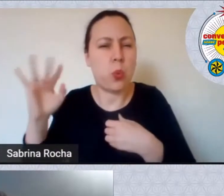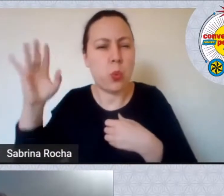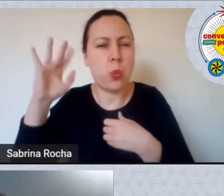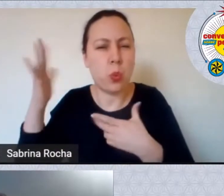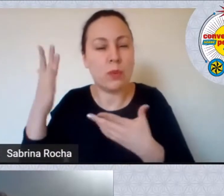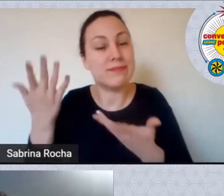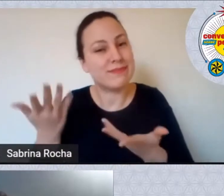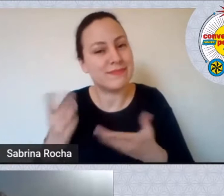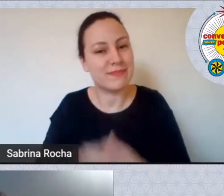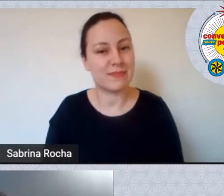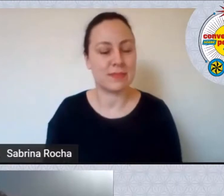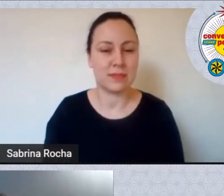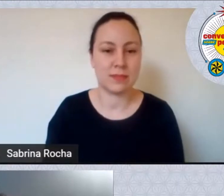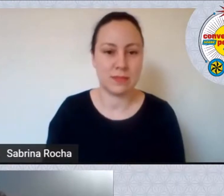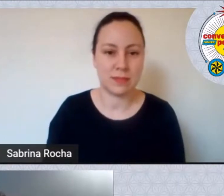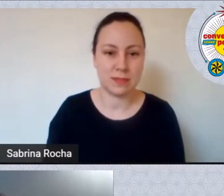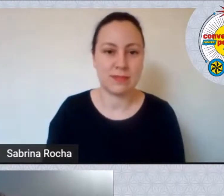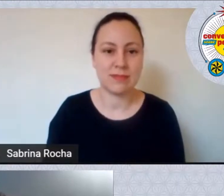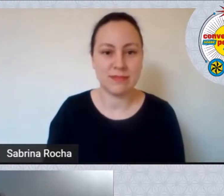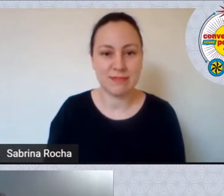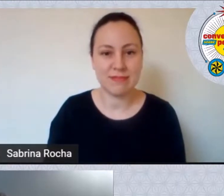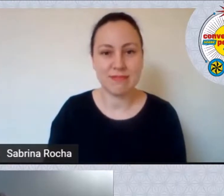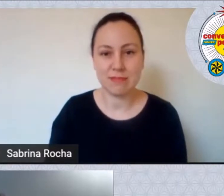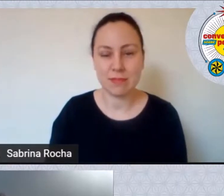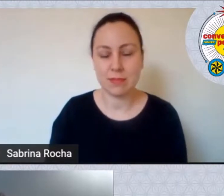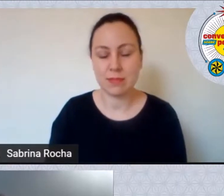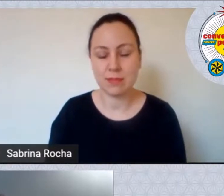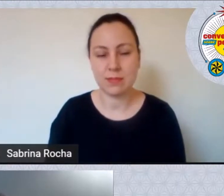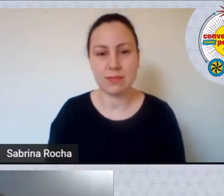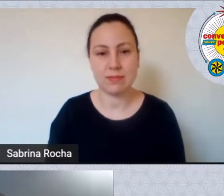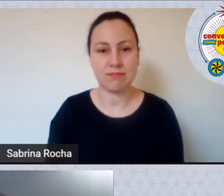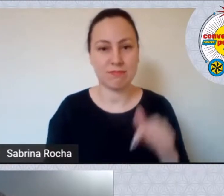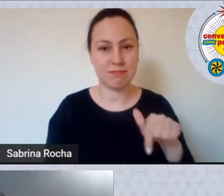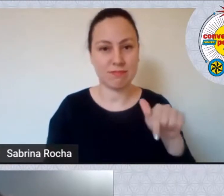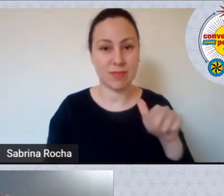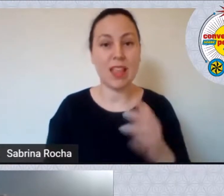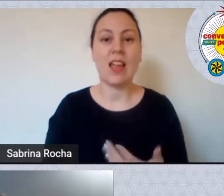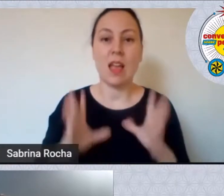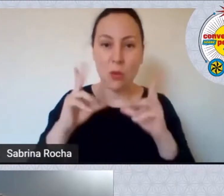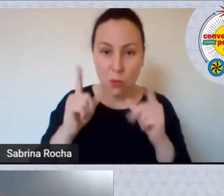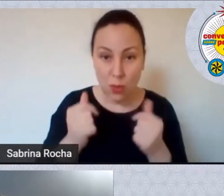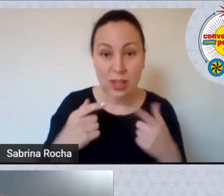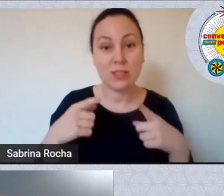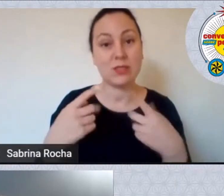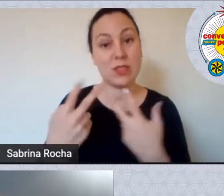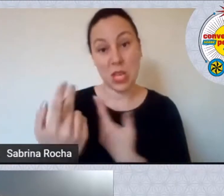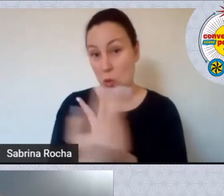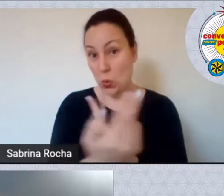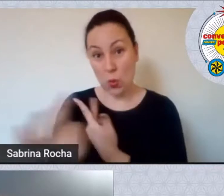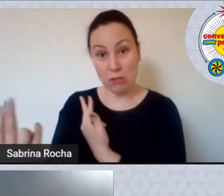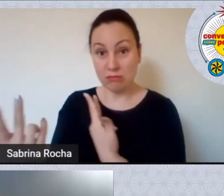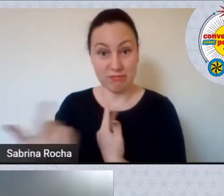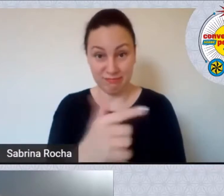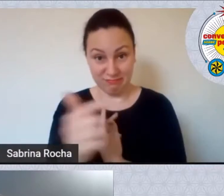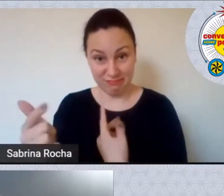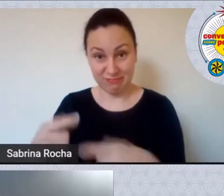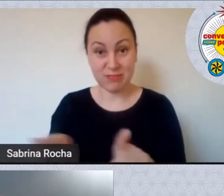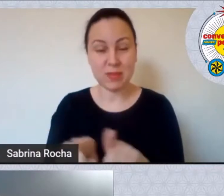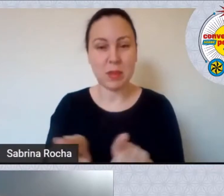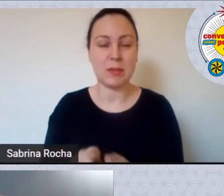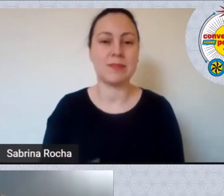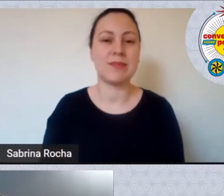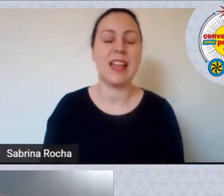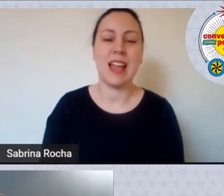E acho que você está em companhia de muitos brasileiros. E essa é uma pesquisa inspirada no trabalho de uma